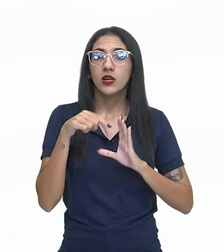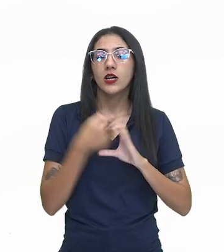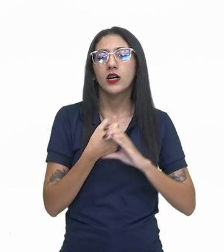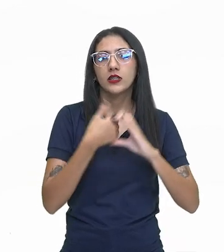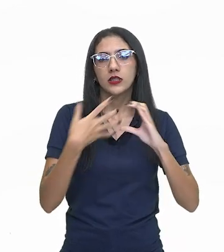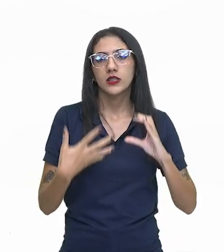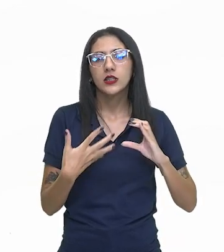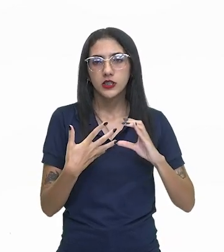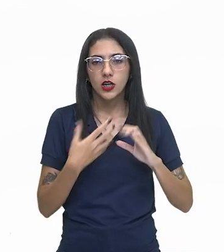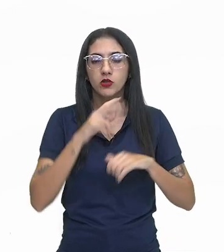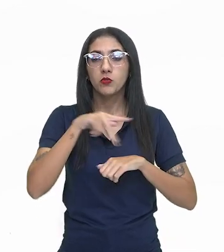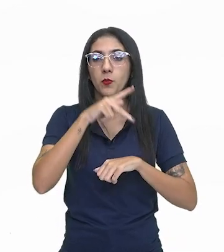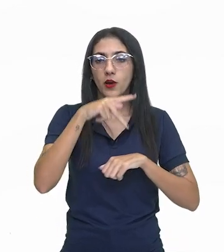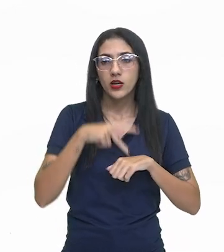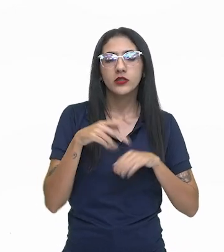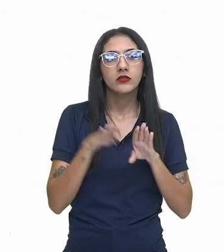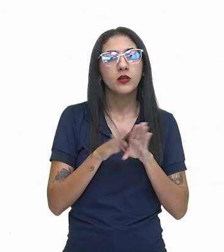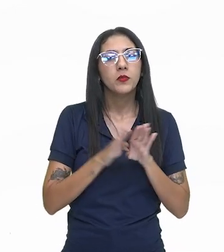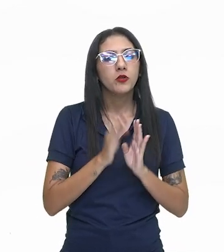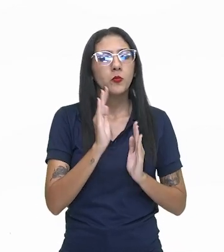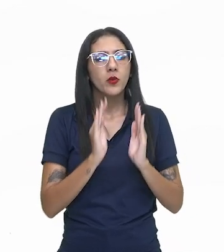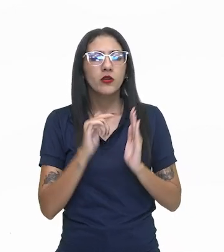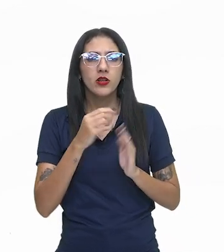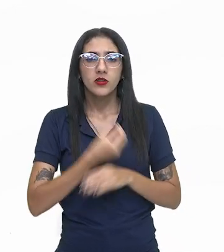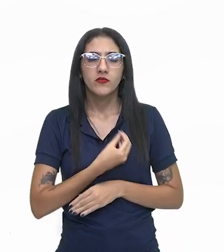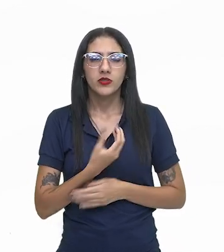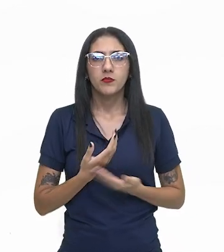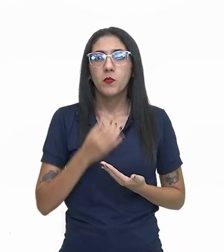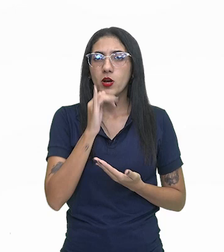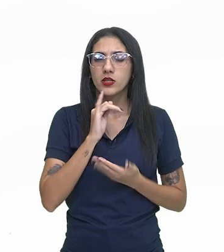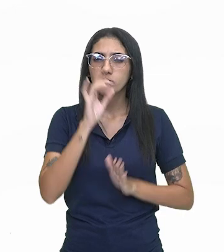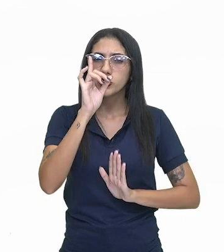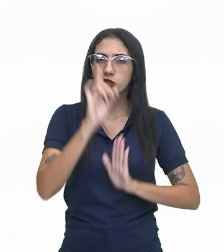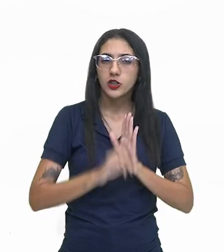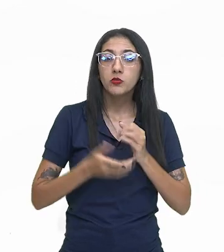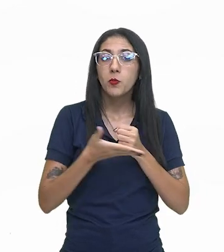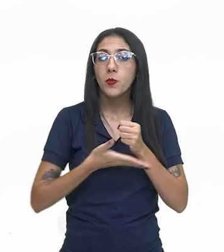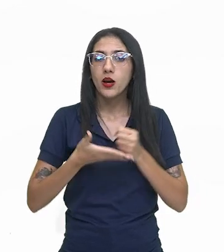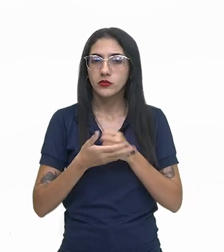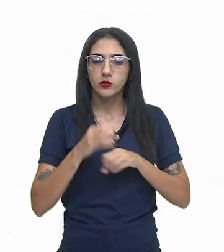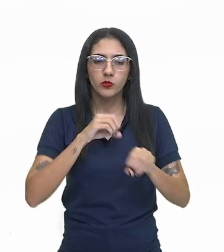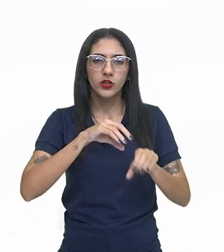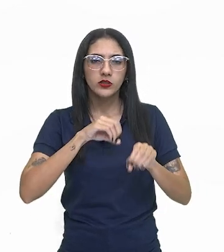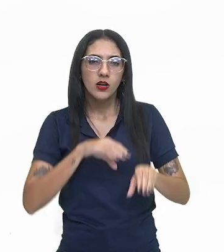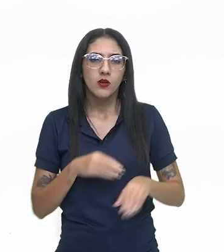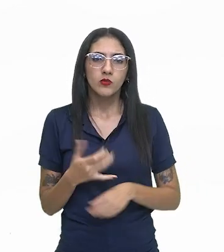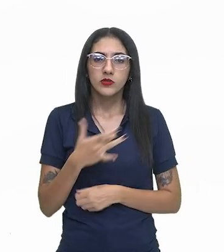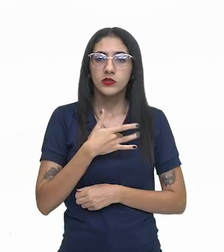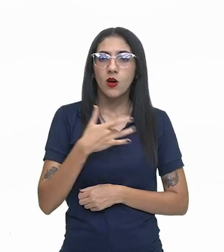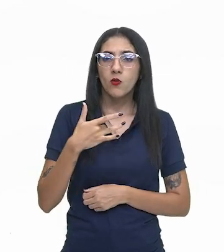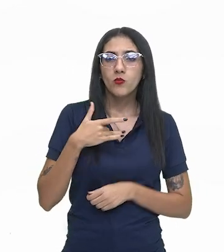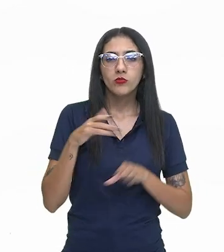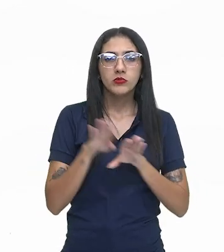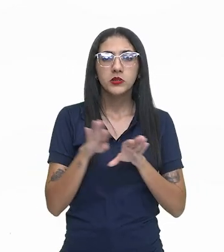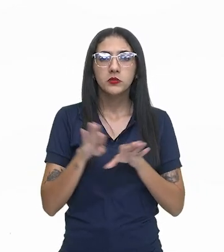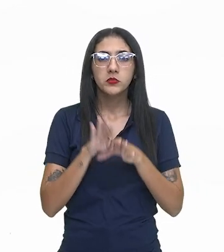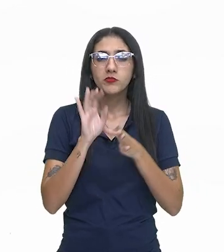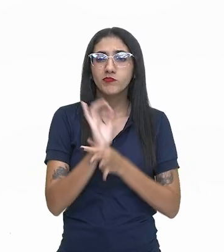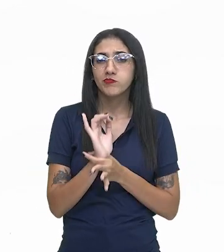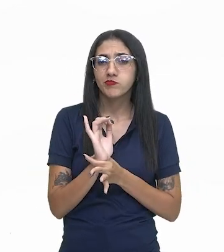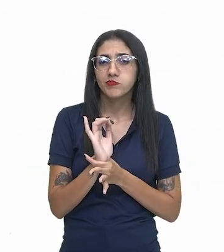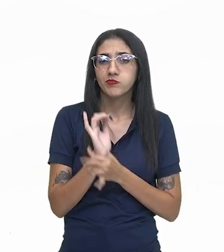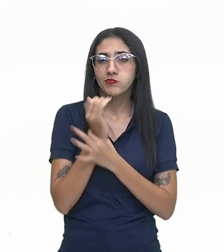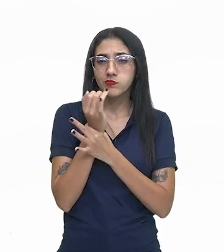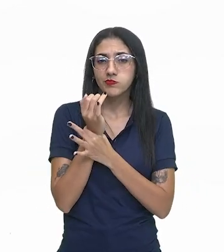país e da época em que se vive. Por exemplo, direito à educação, direito à saúde, direito à segurança,